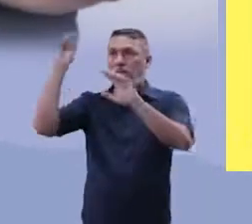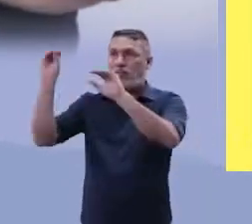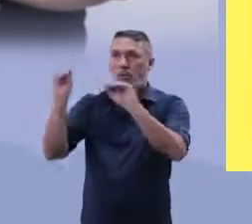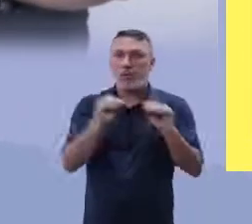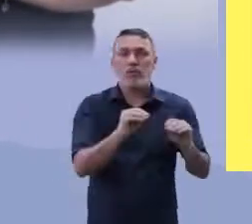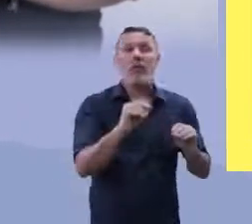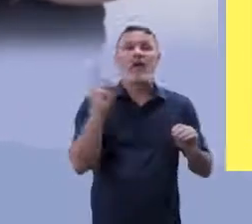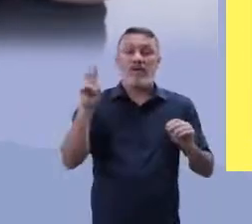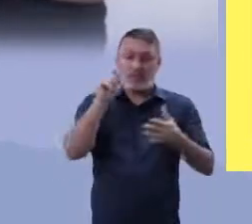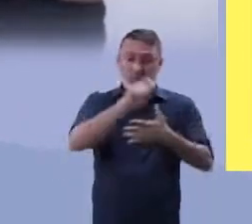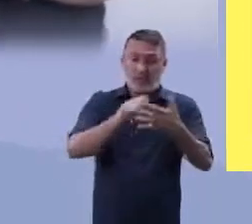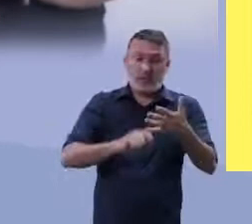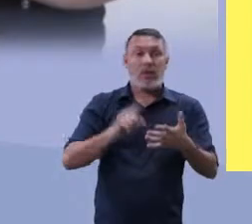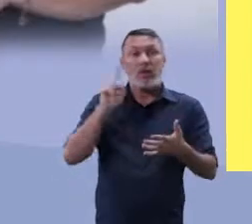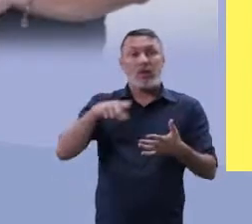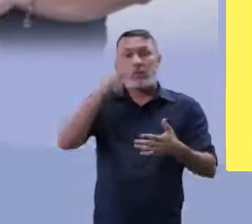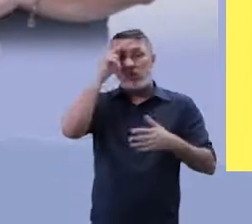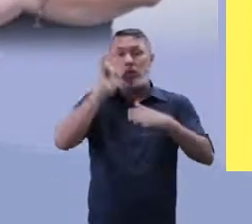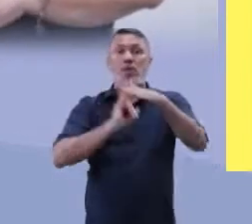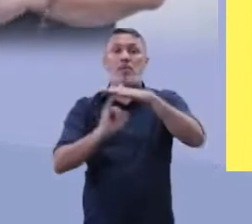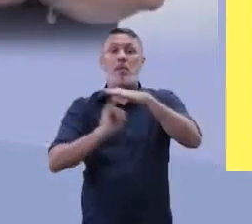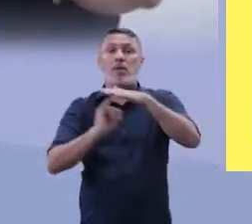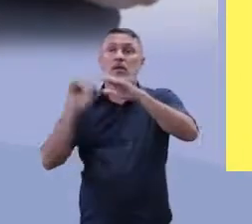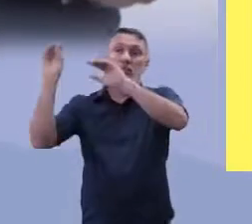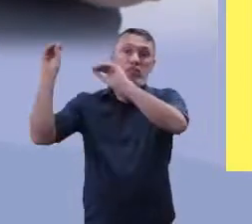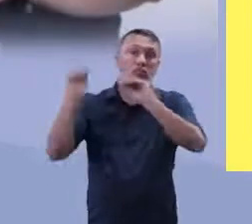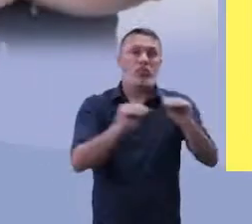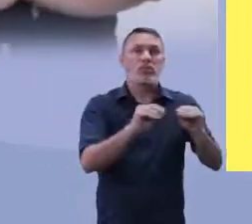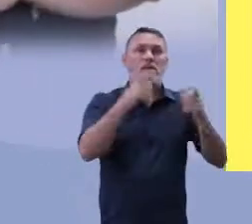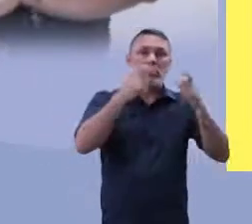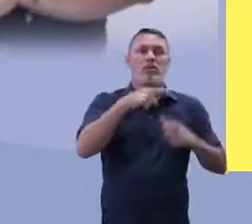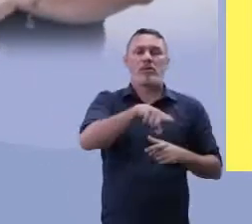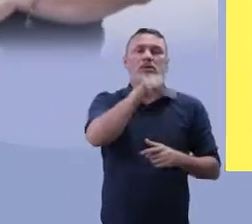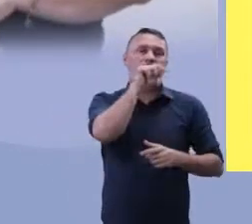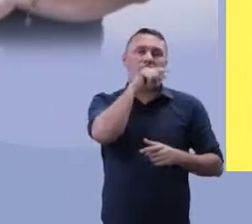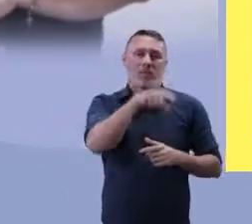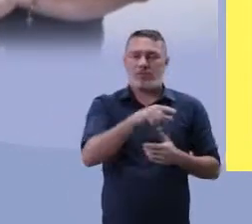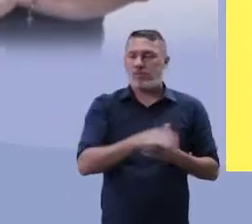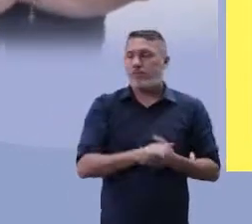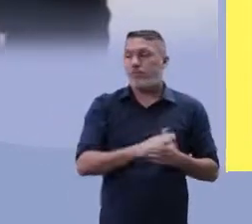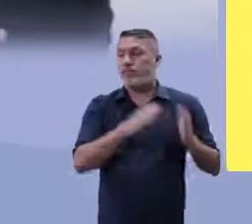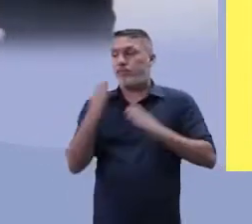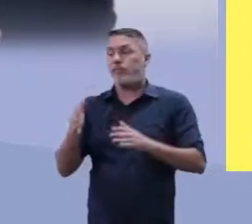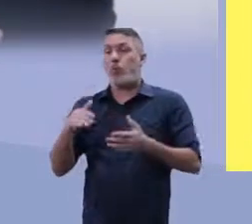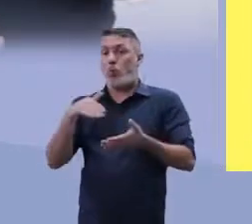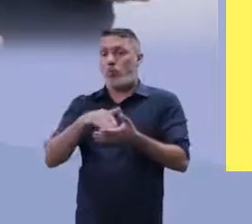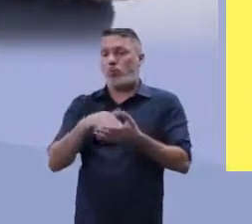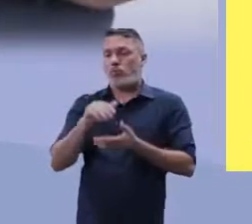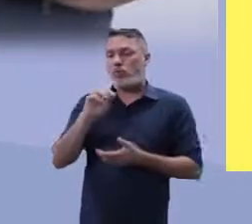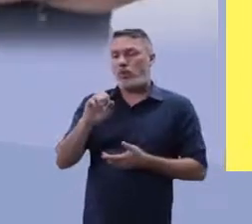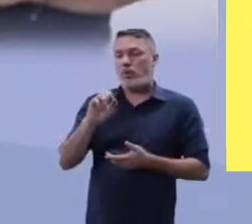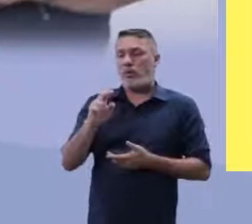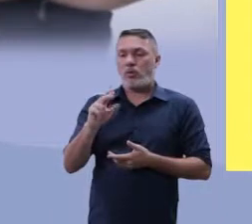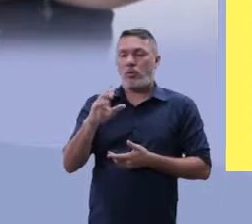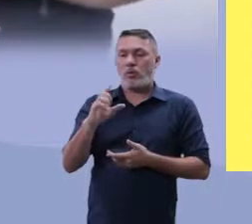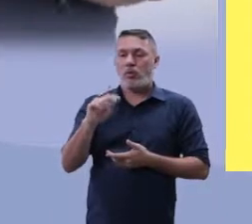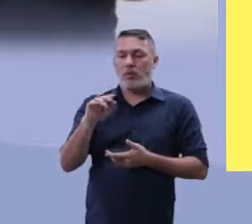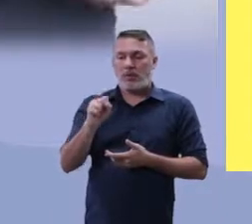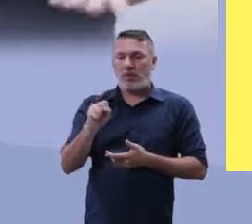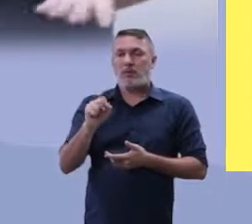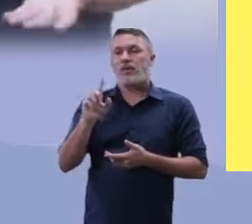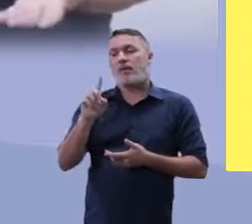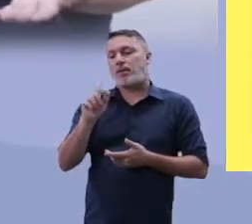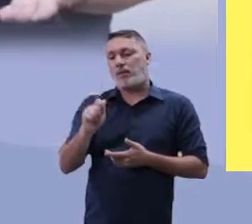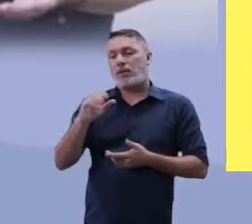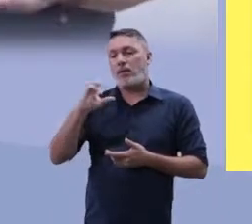a história dos imigrantes italianos e a chegada deles a Santa Teresa. E o Euclides da Cunha, como eu disse, vai contar